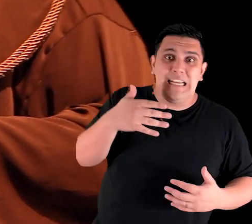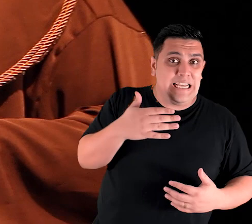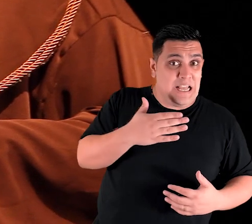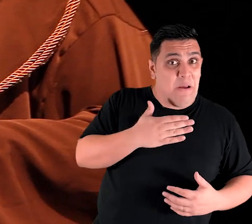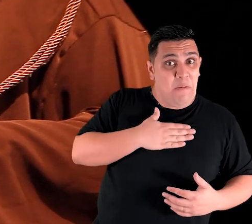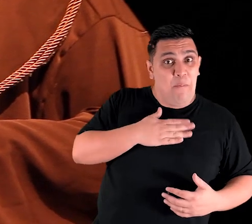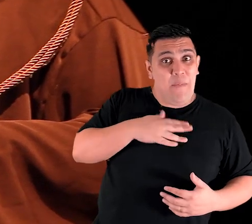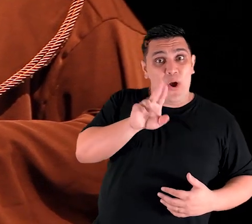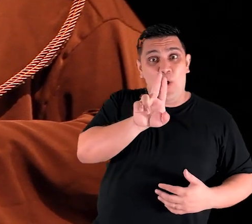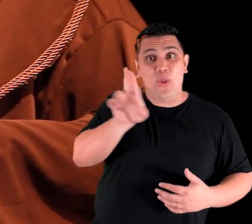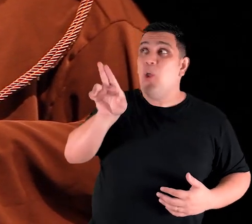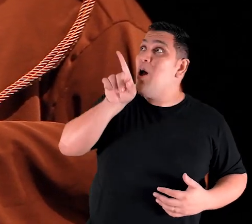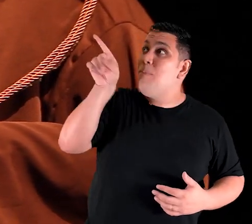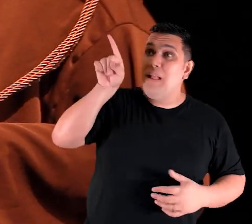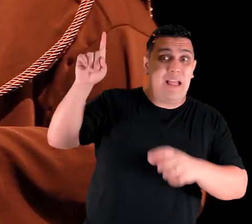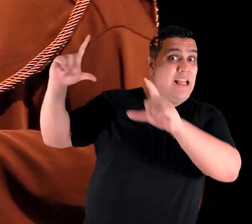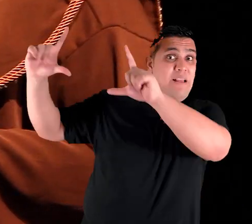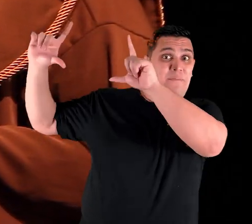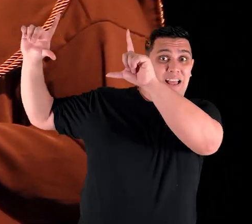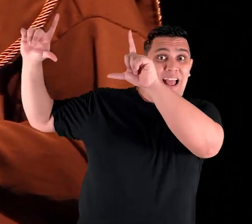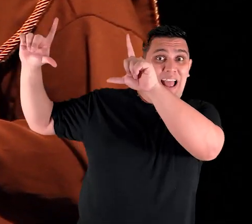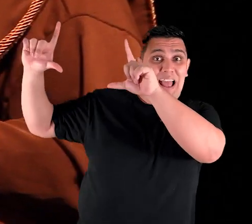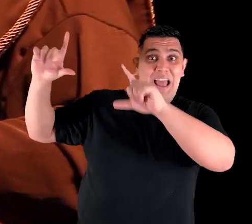o meu nome ali naquela placa.